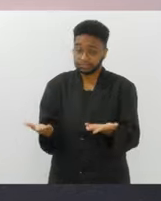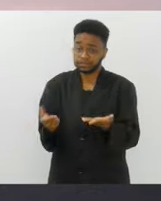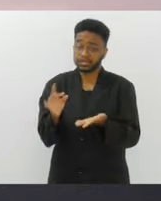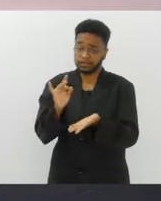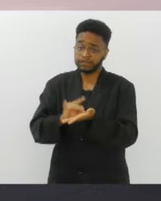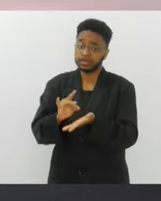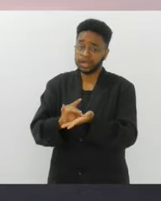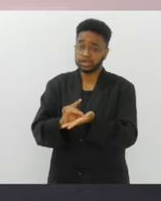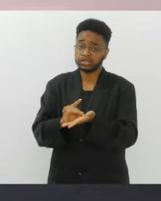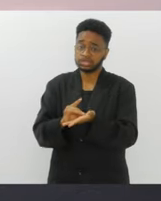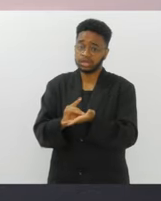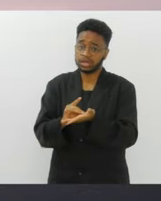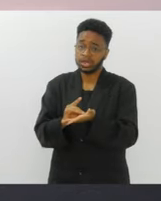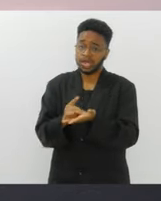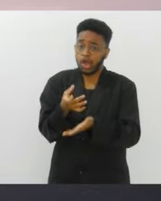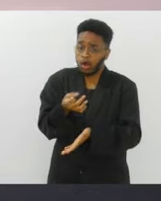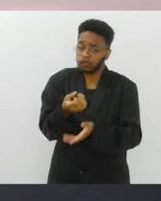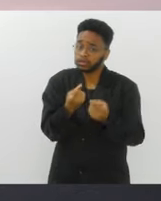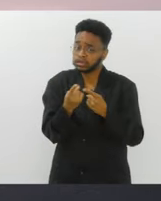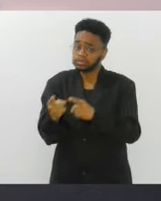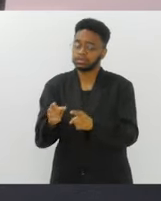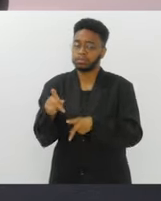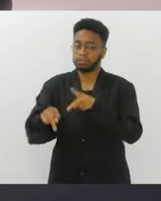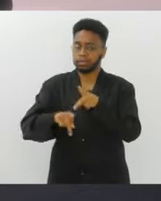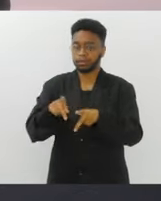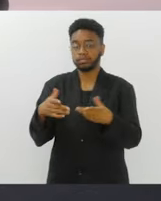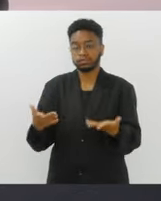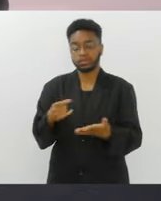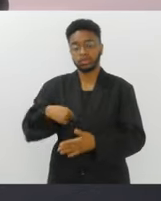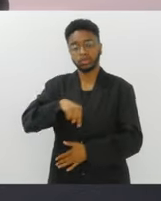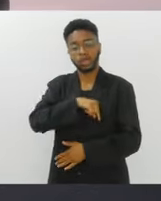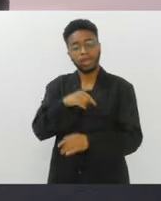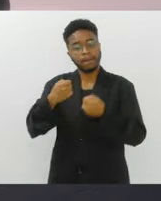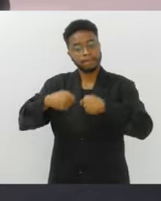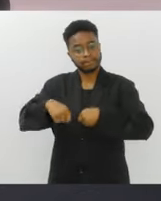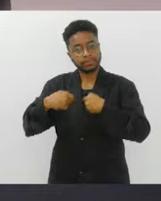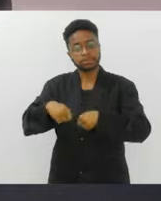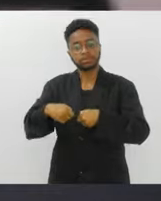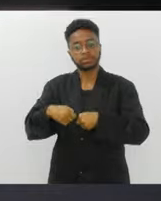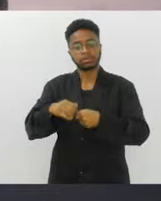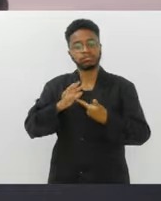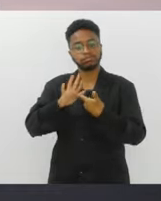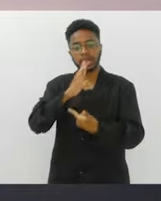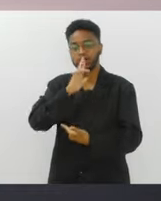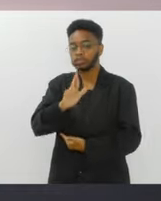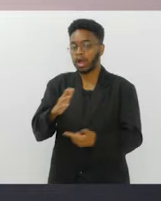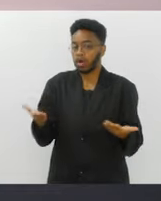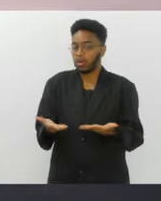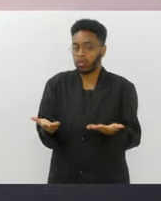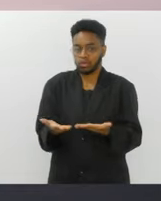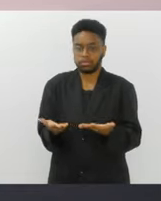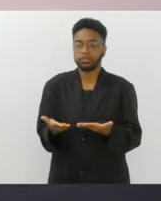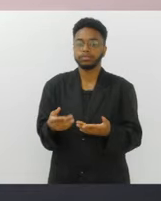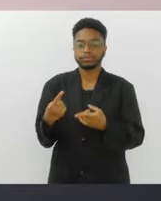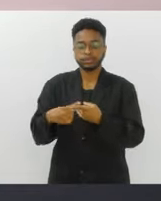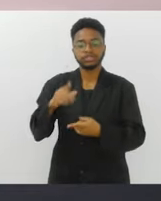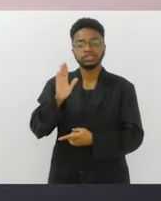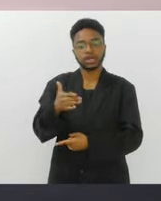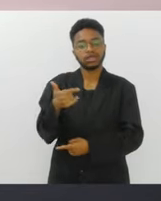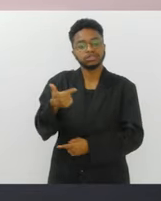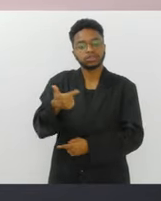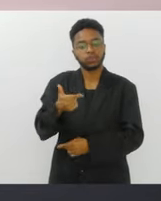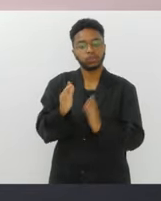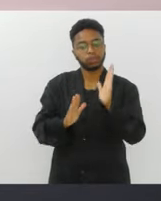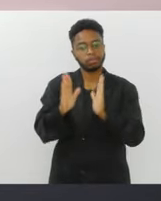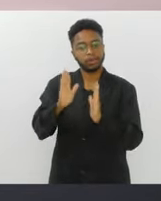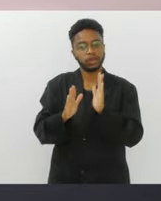covardia com a população. E nós precisamos, presidente Dionísio, dar uma resposta imediata. Eu já estou entrando na segunda